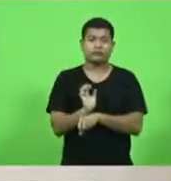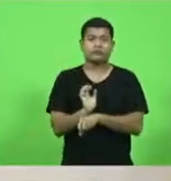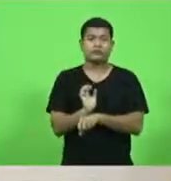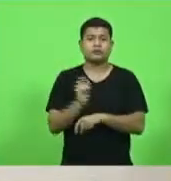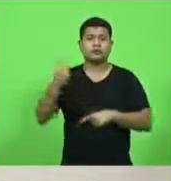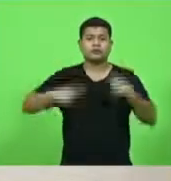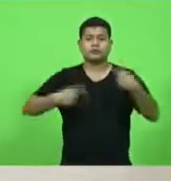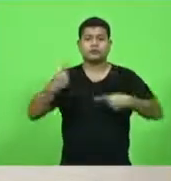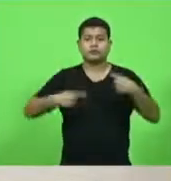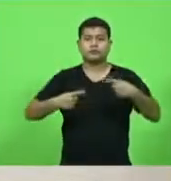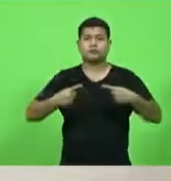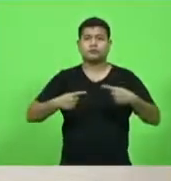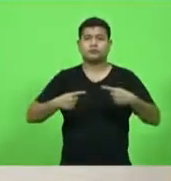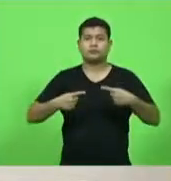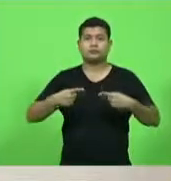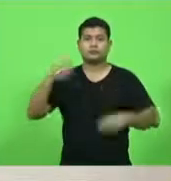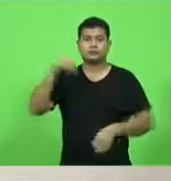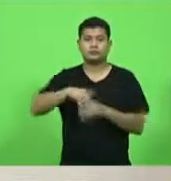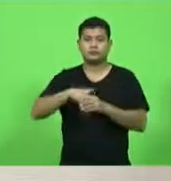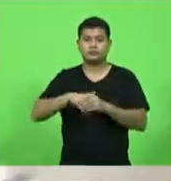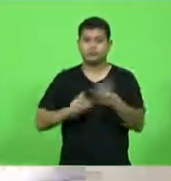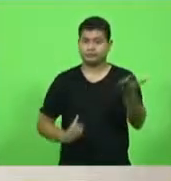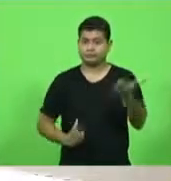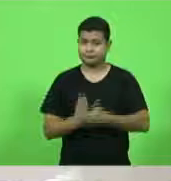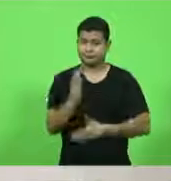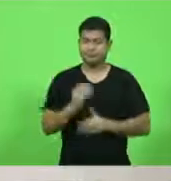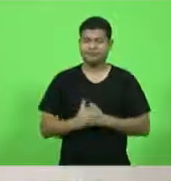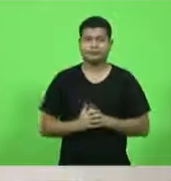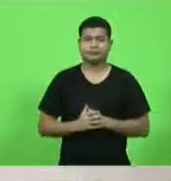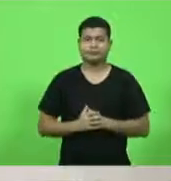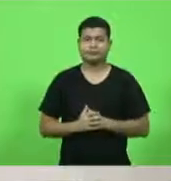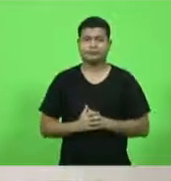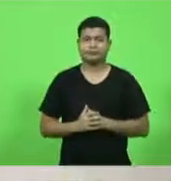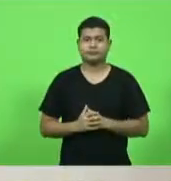Discussão, em votação, aprovado.